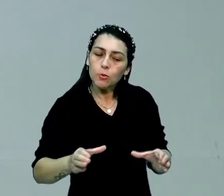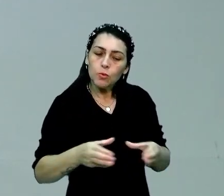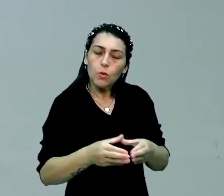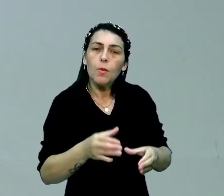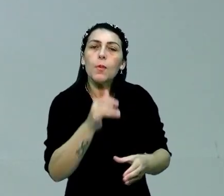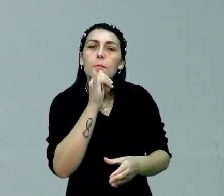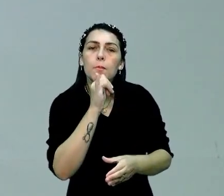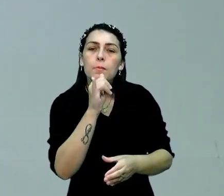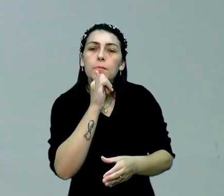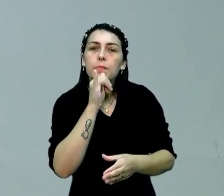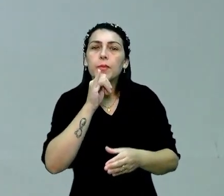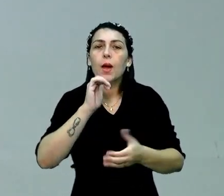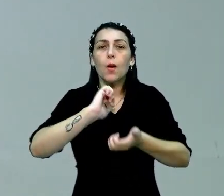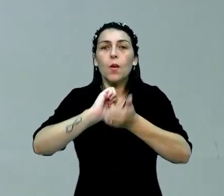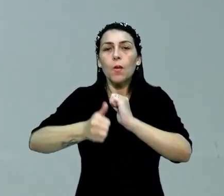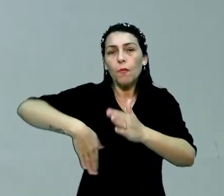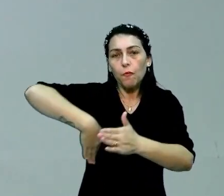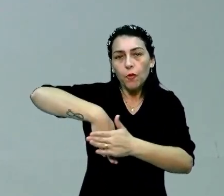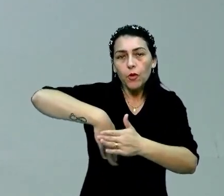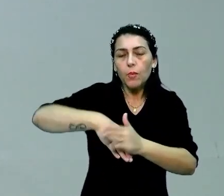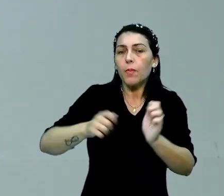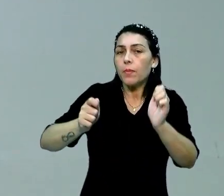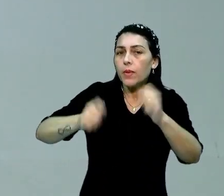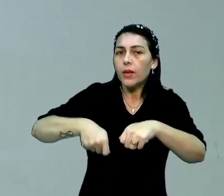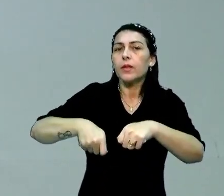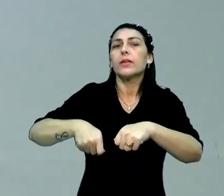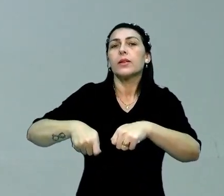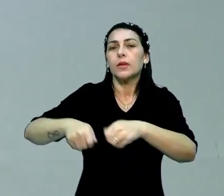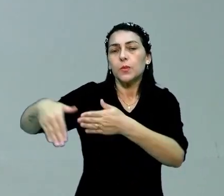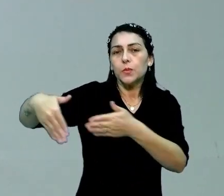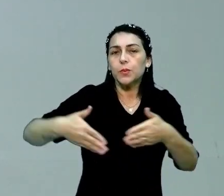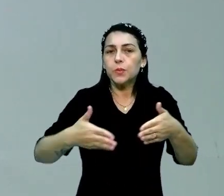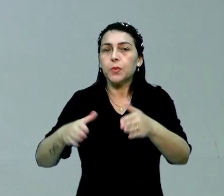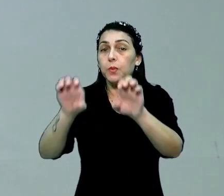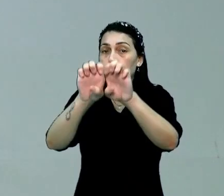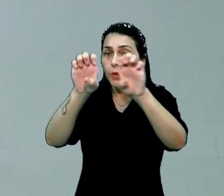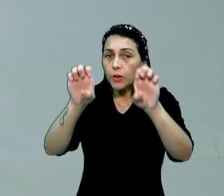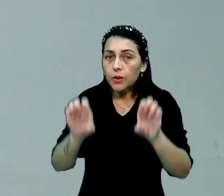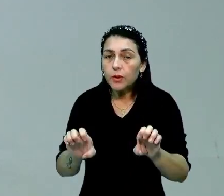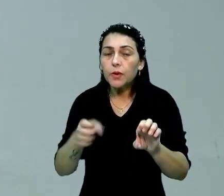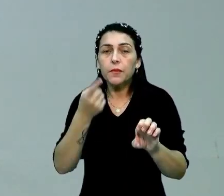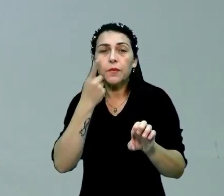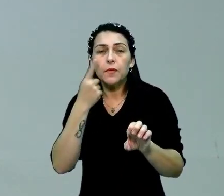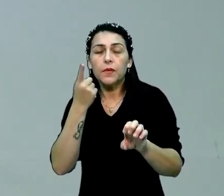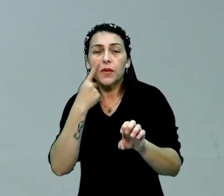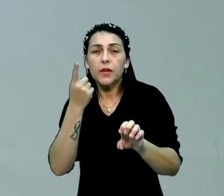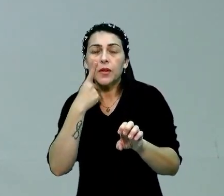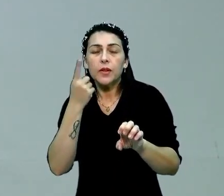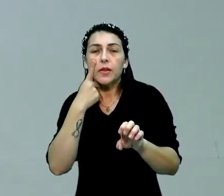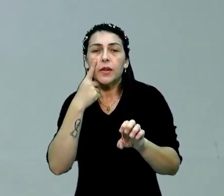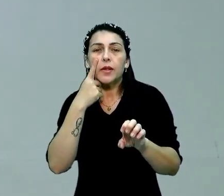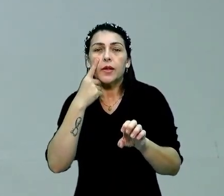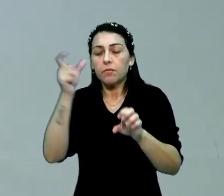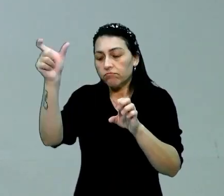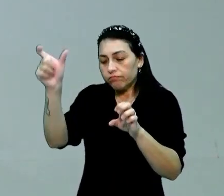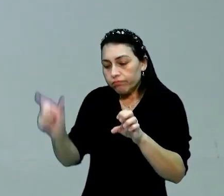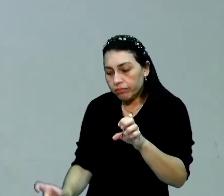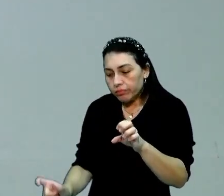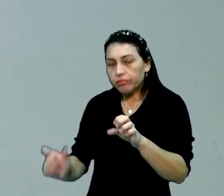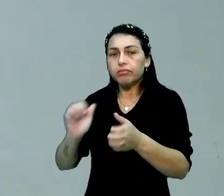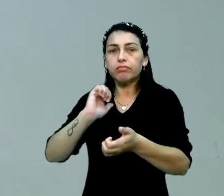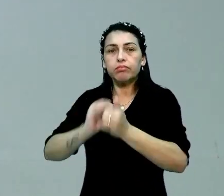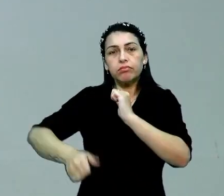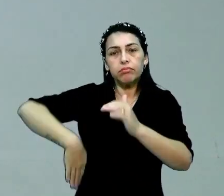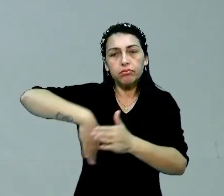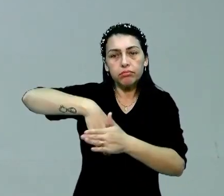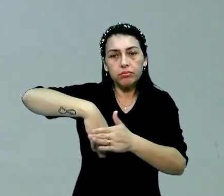exemplo, esportiva, o futebol, ele permite um direcionamento, uma estrutura. Vejam que o perfil dos jogadores de